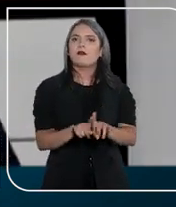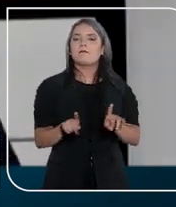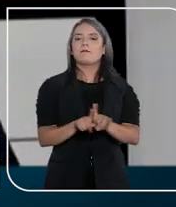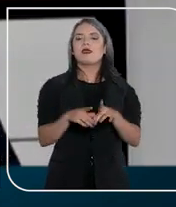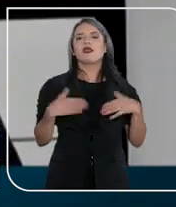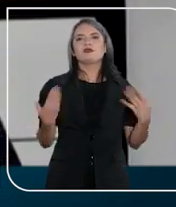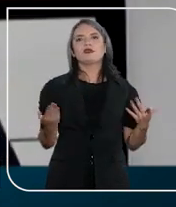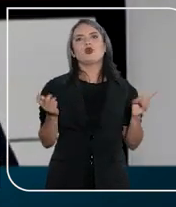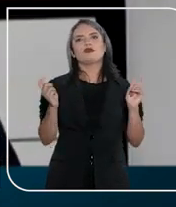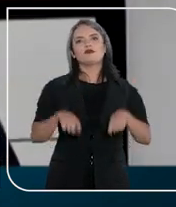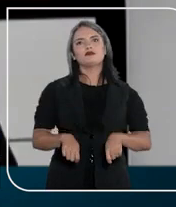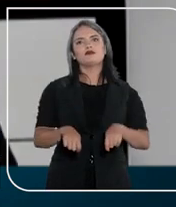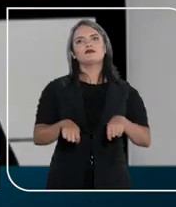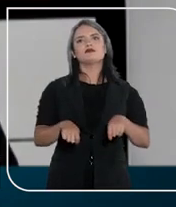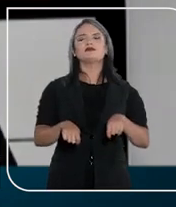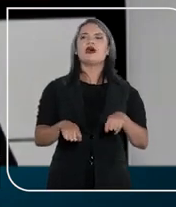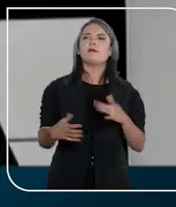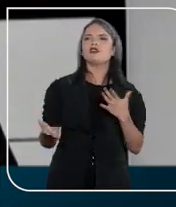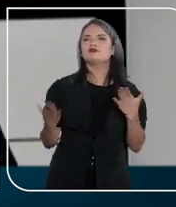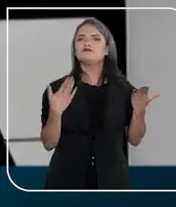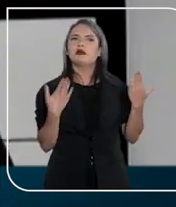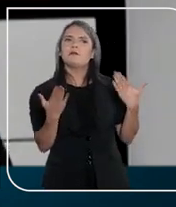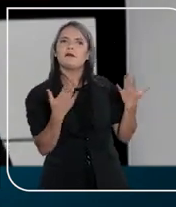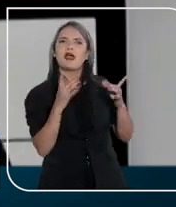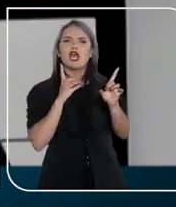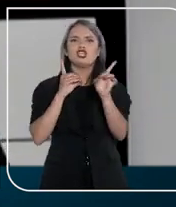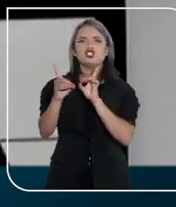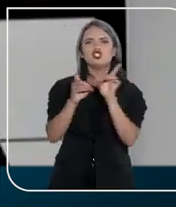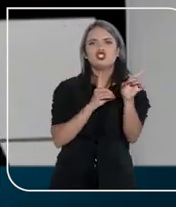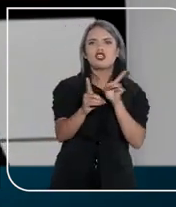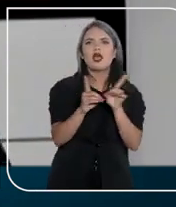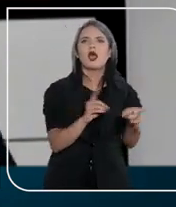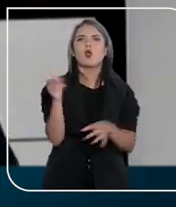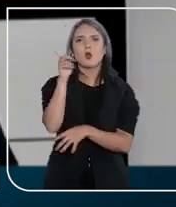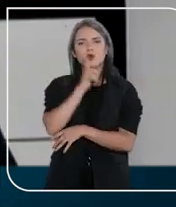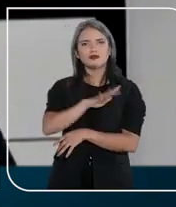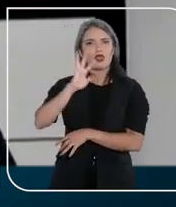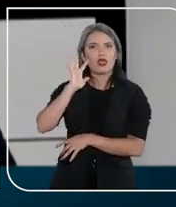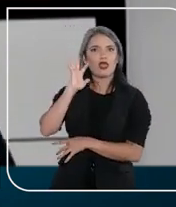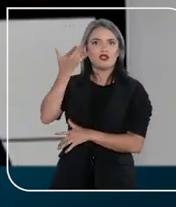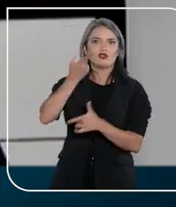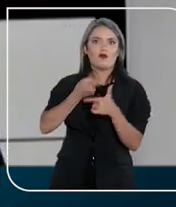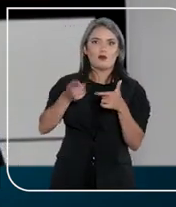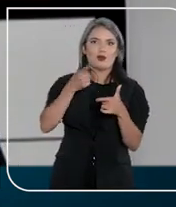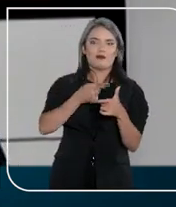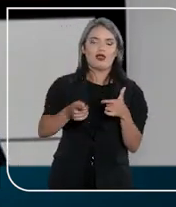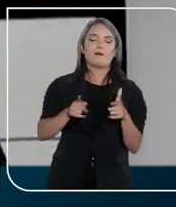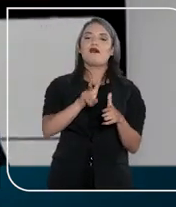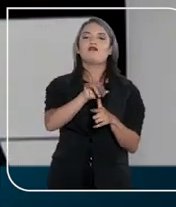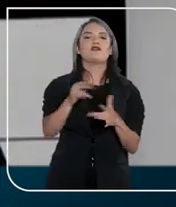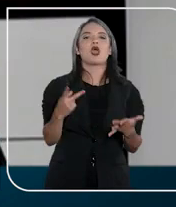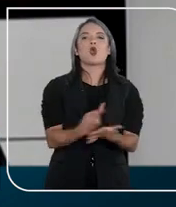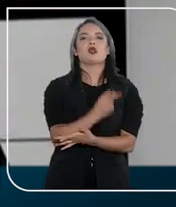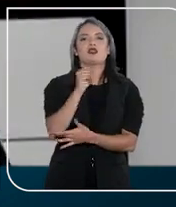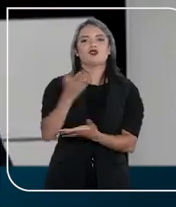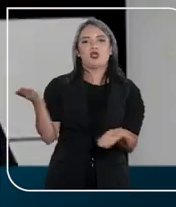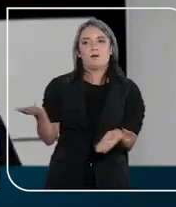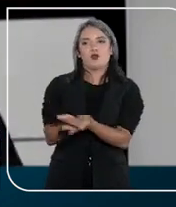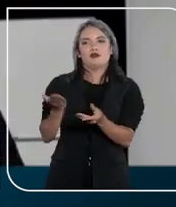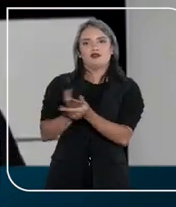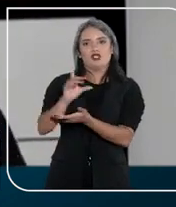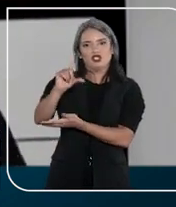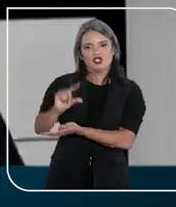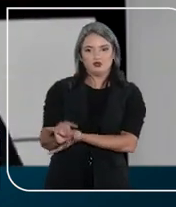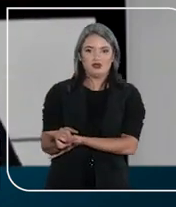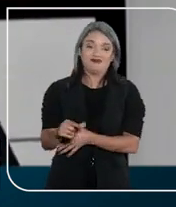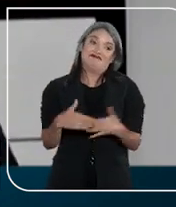sentarem e conversarem. Se nós sentando e conversando conseguirmos resolver esses problemas, com certeza a judicialização diminui. Ainda